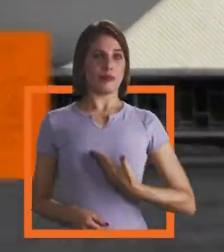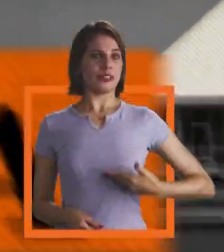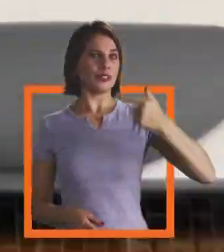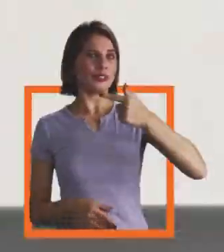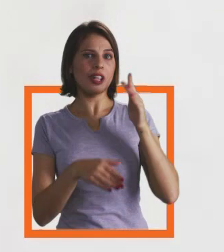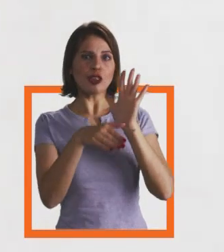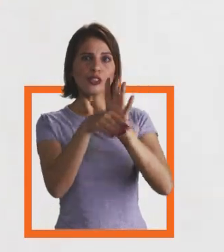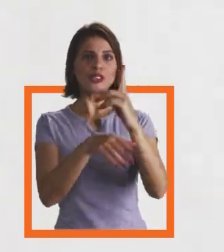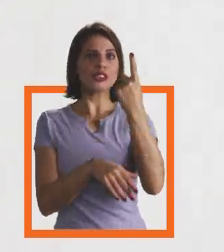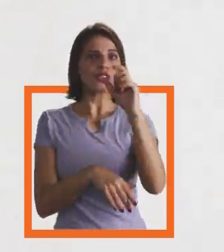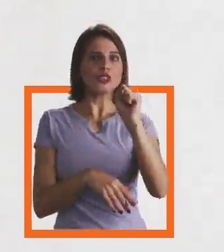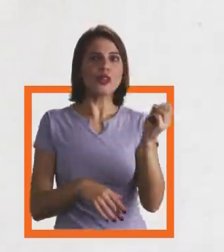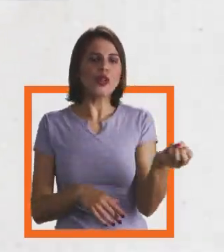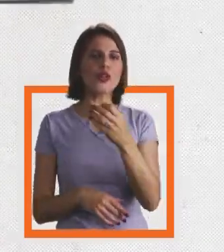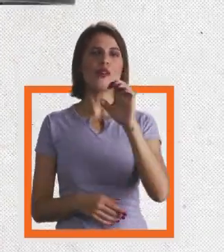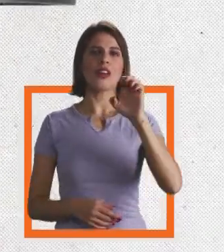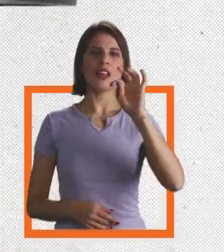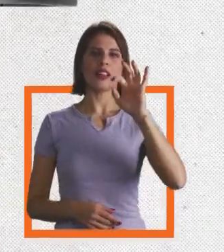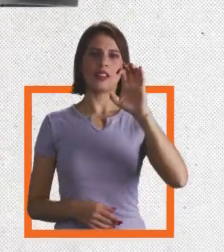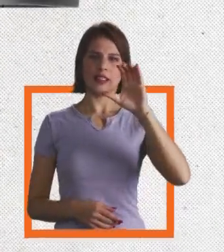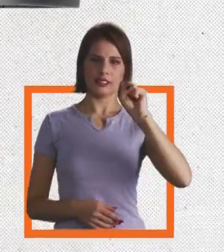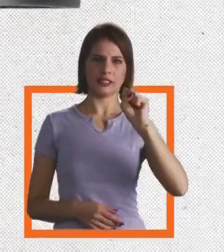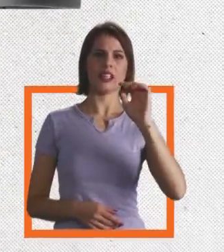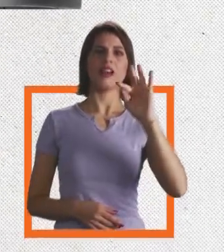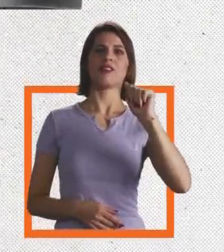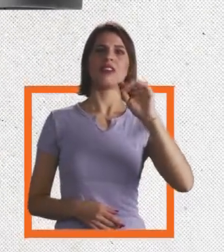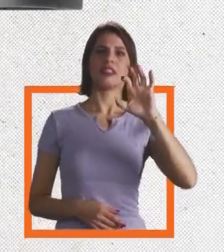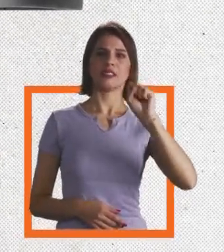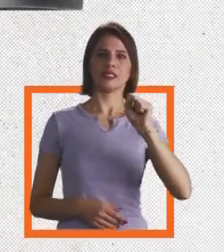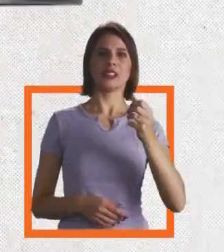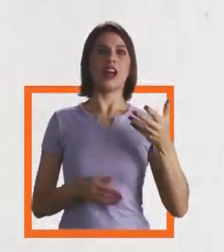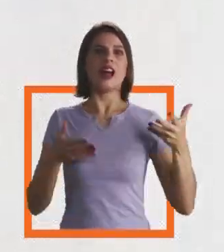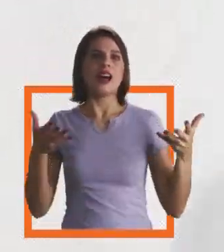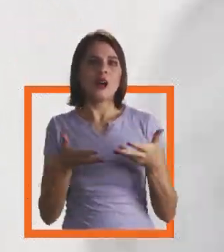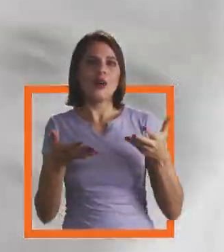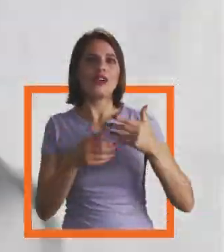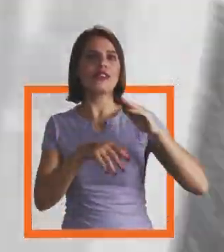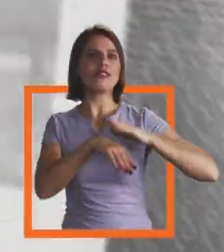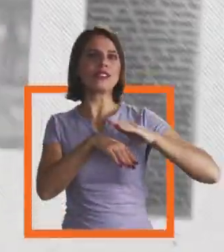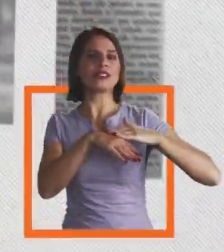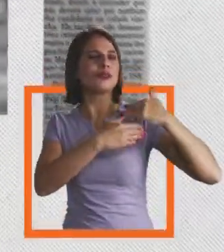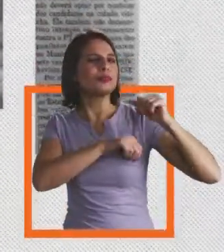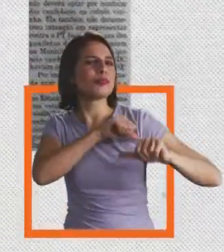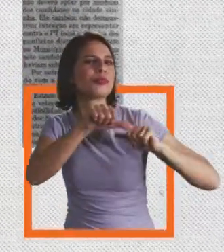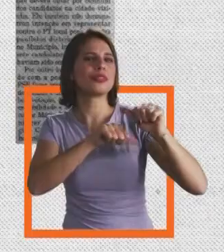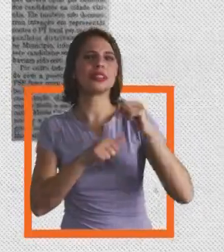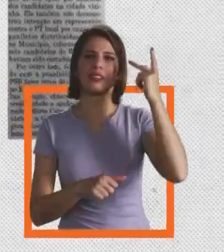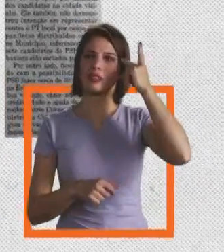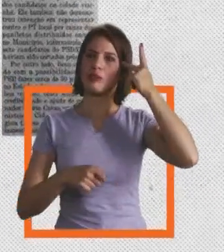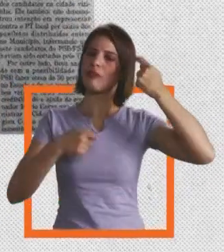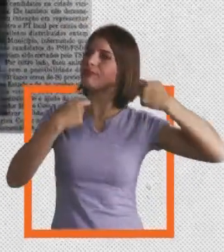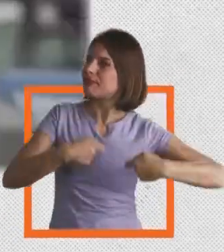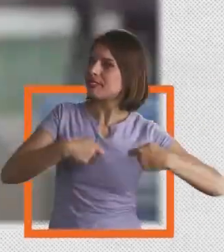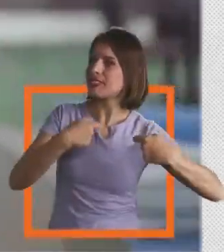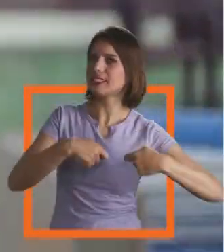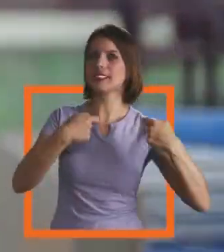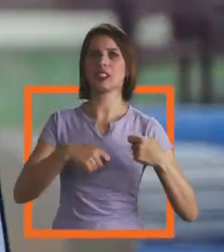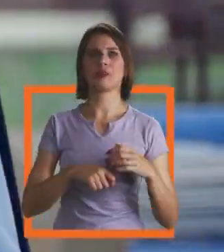Brasil. Vice-governador, ajudou a fazer 18 novas ETECs e FATECs. Agora, vai fazer as